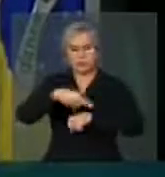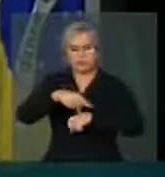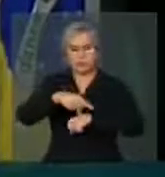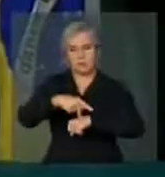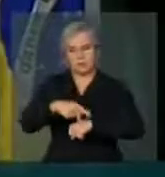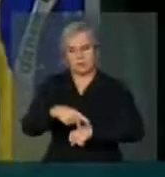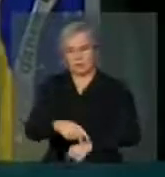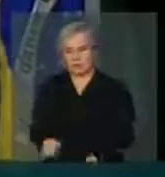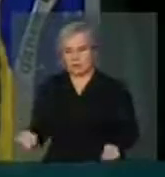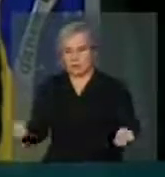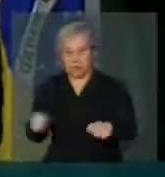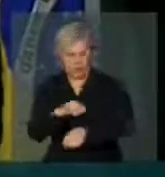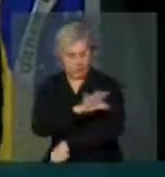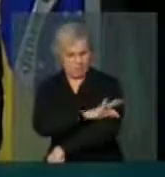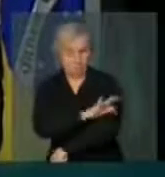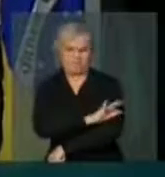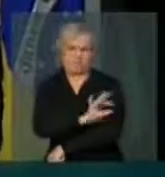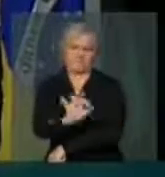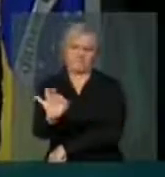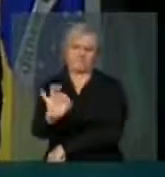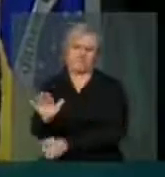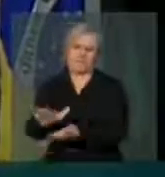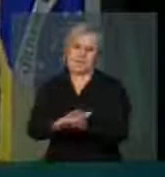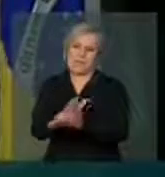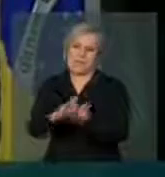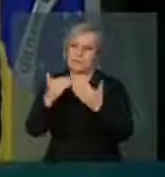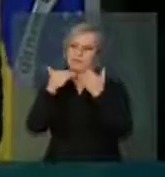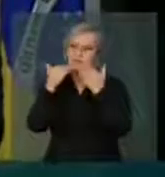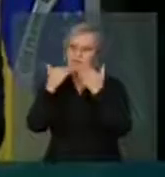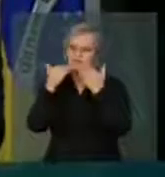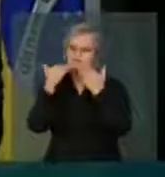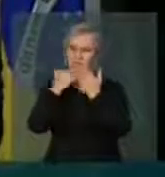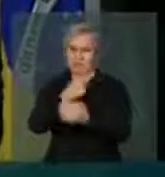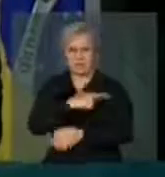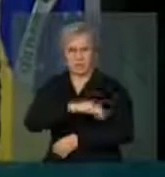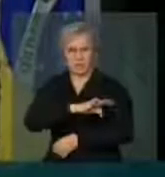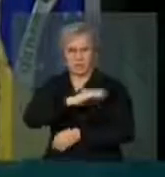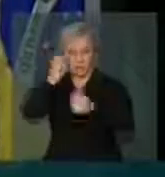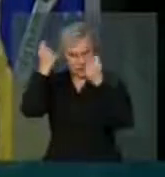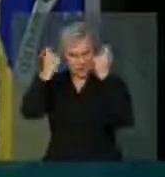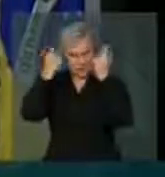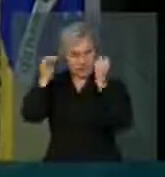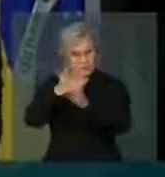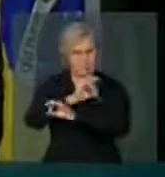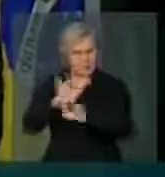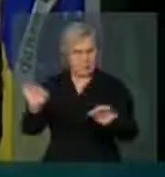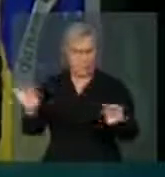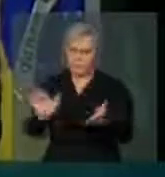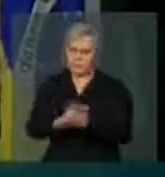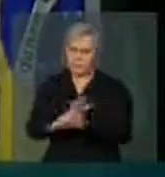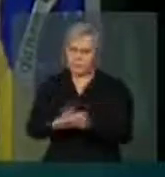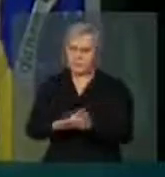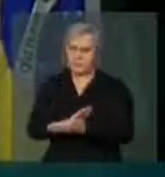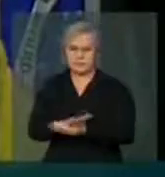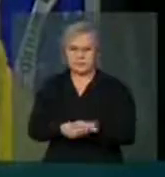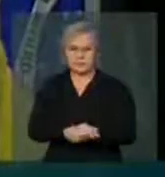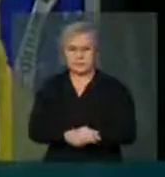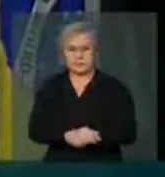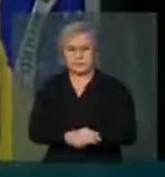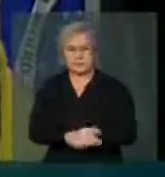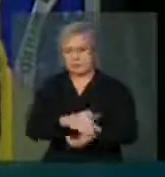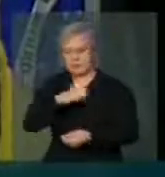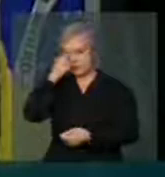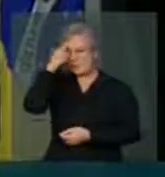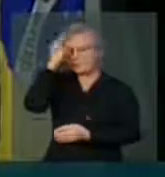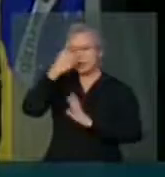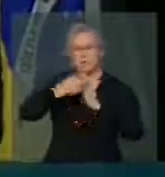Capacidade técnica é o que menos importa para o PT, que sem um mínimo de constrangimento lança os projetos mirabolantes